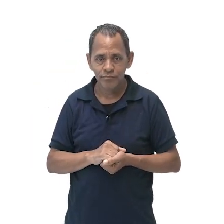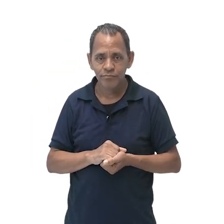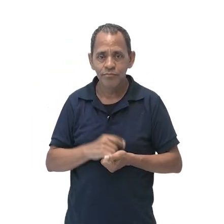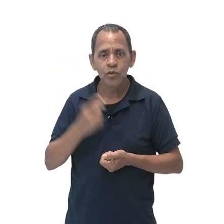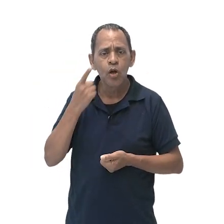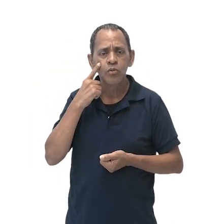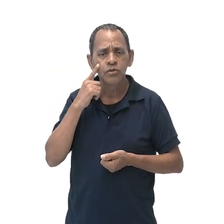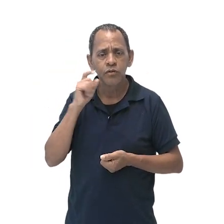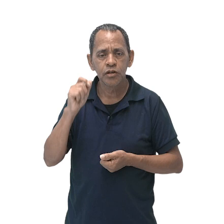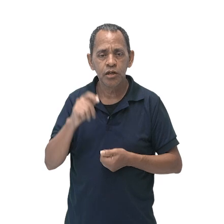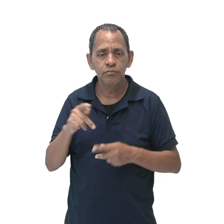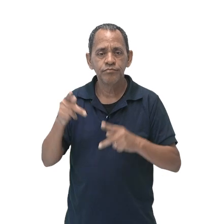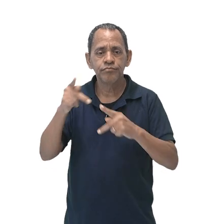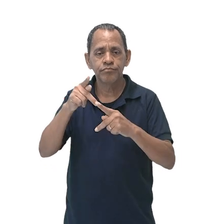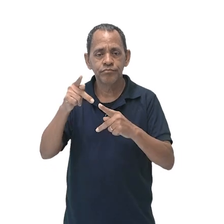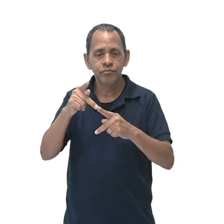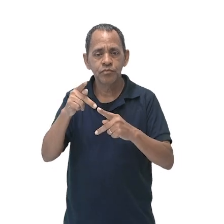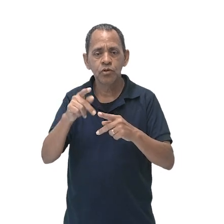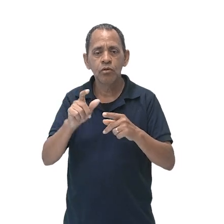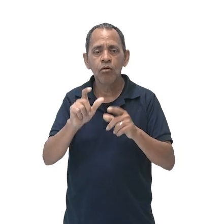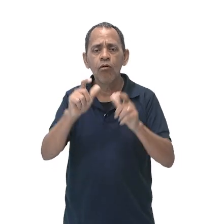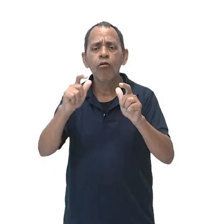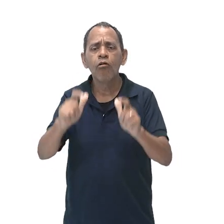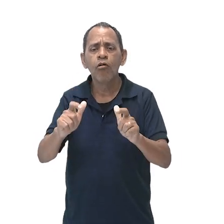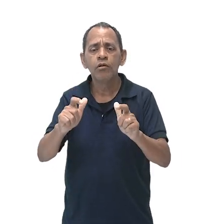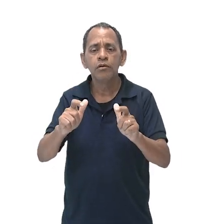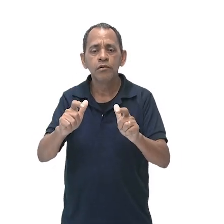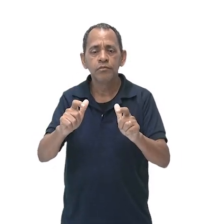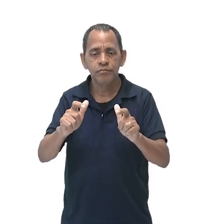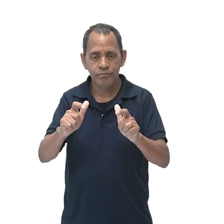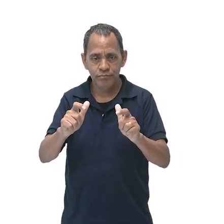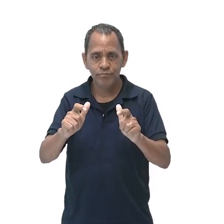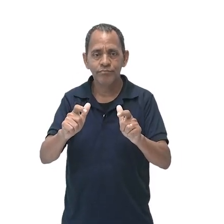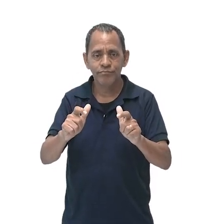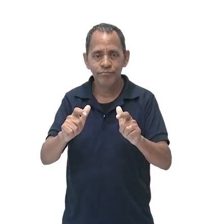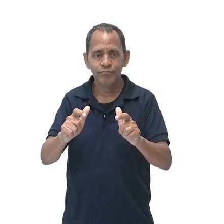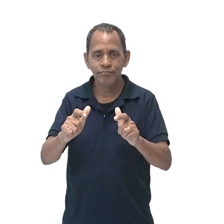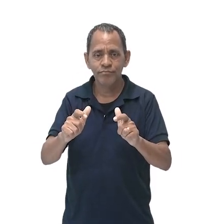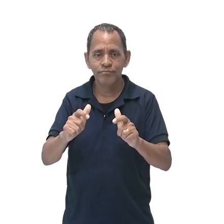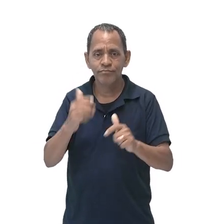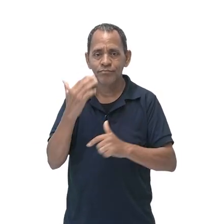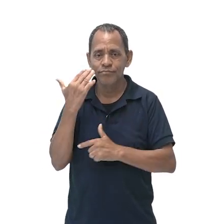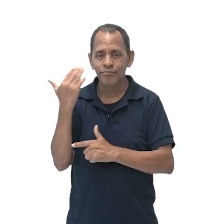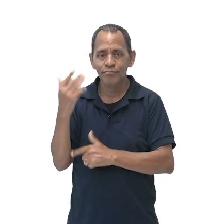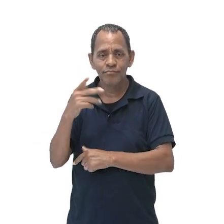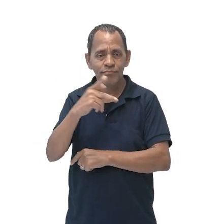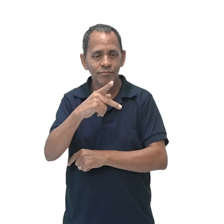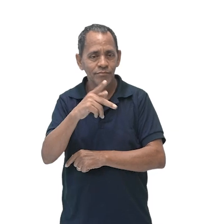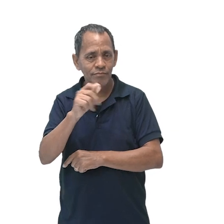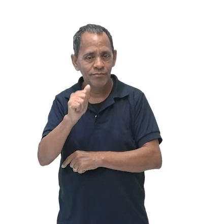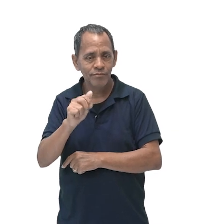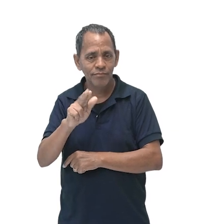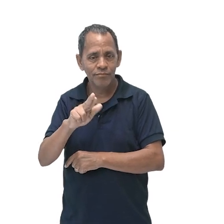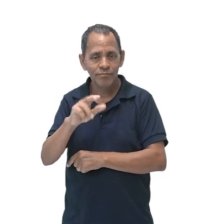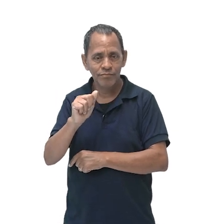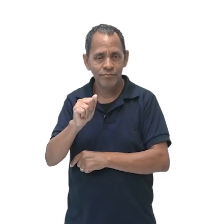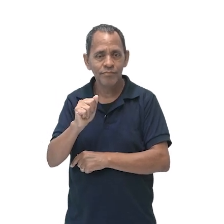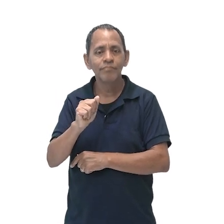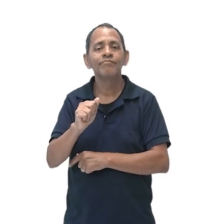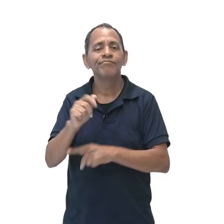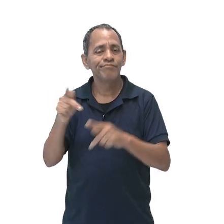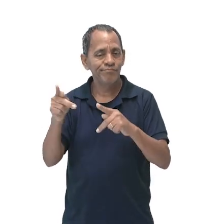observem. Preposição. Onde está a nossa preposição? A preposição para. Essa